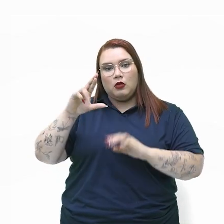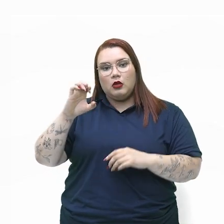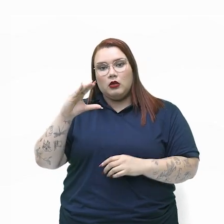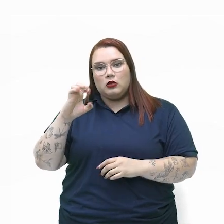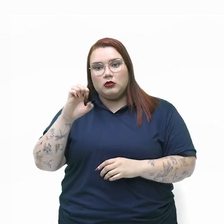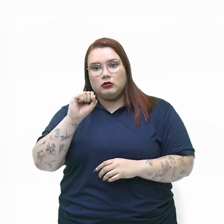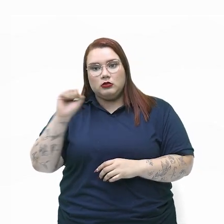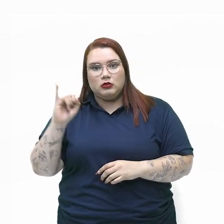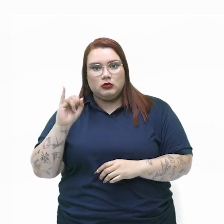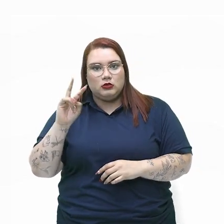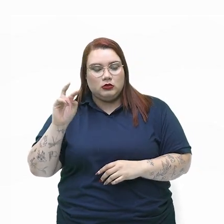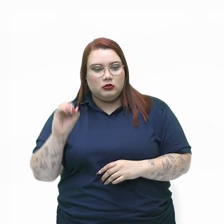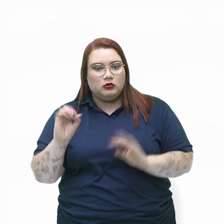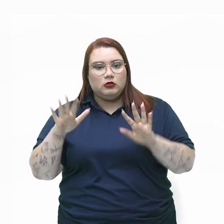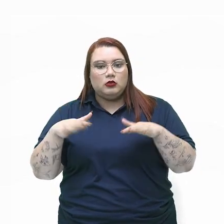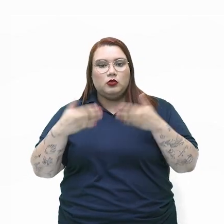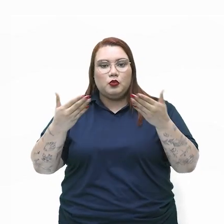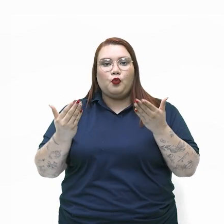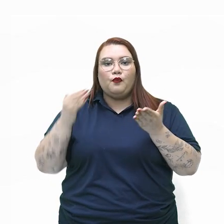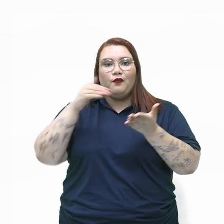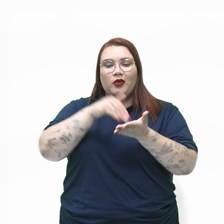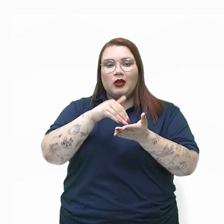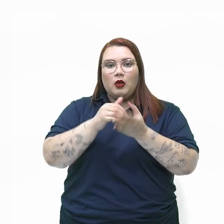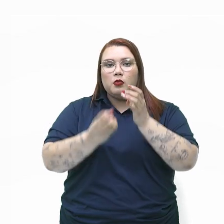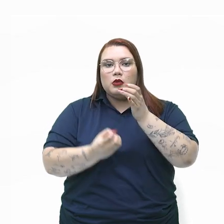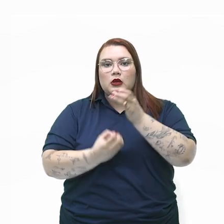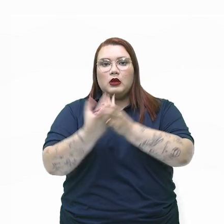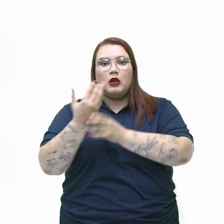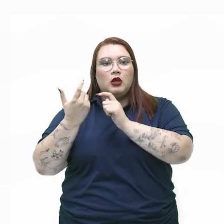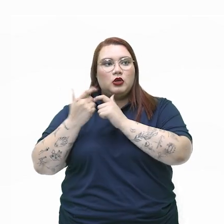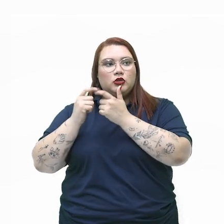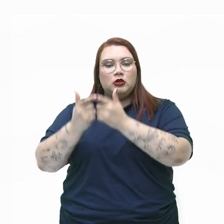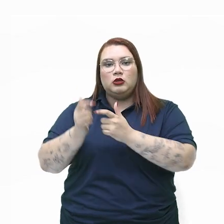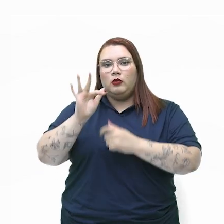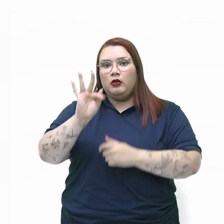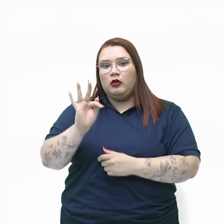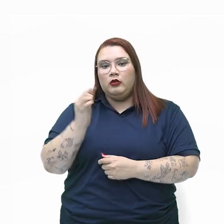recessivo. E aí, no final, né, na geração F1, a gente